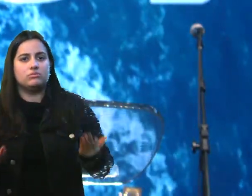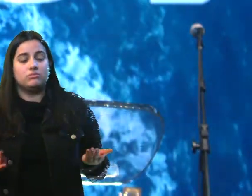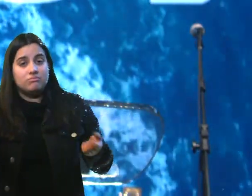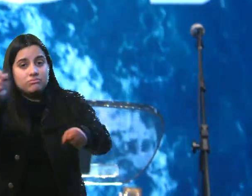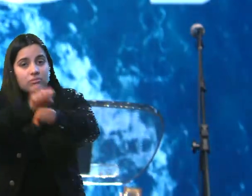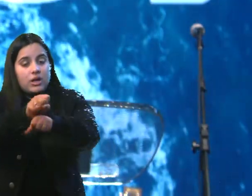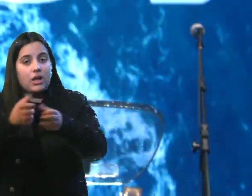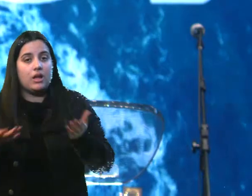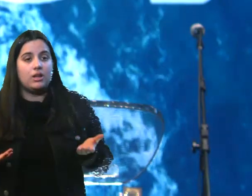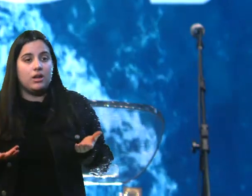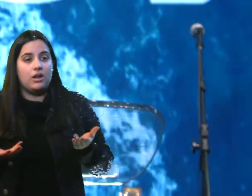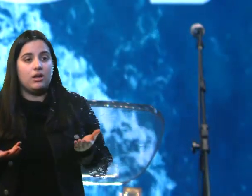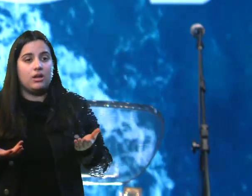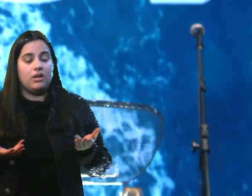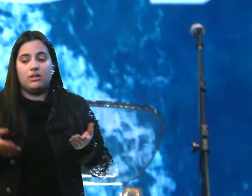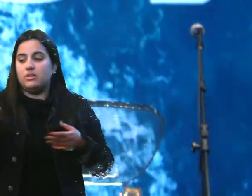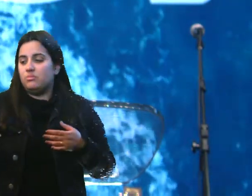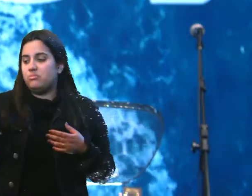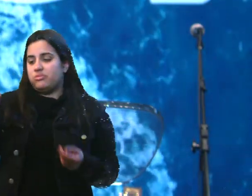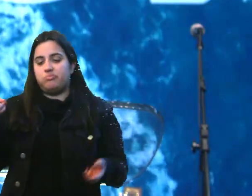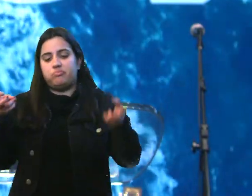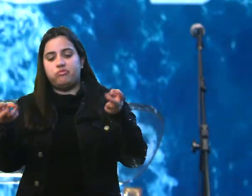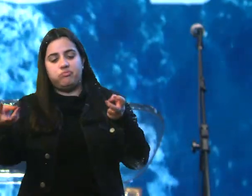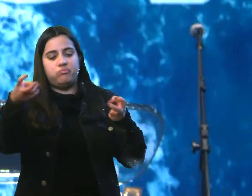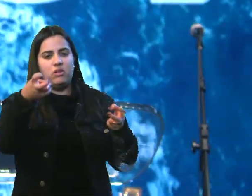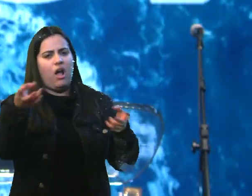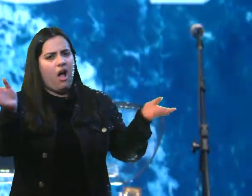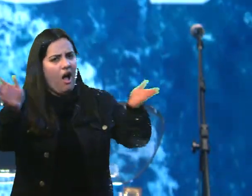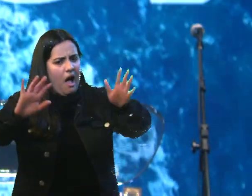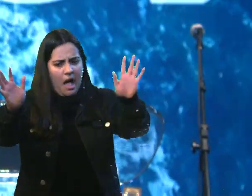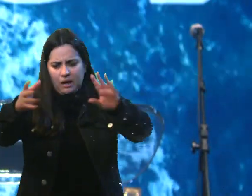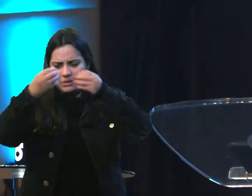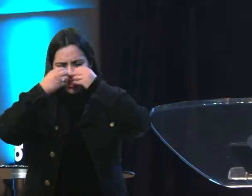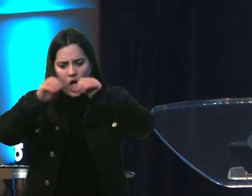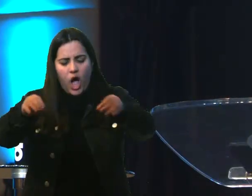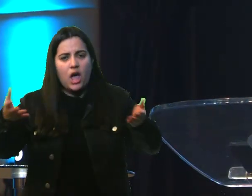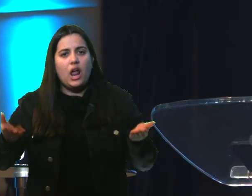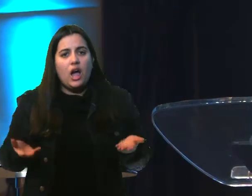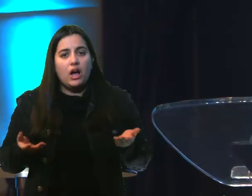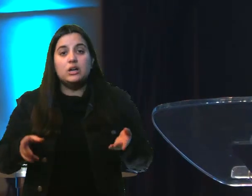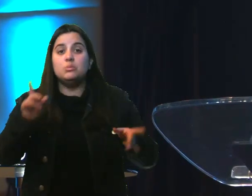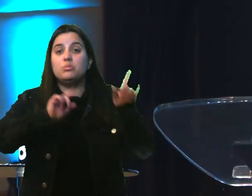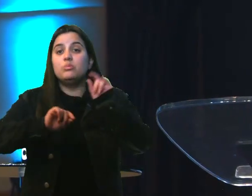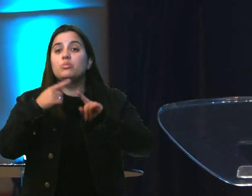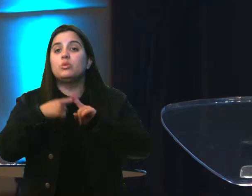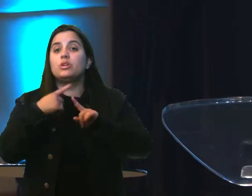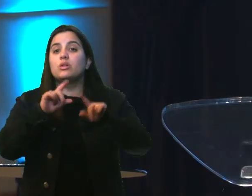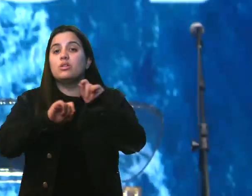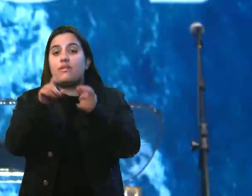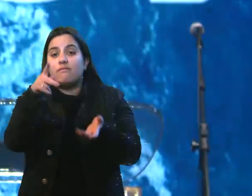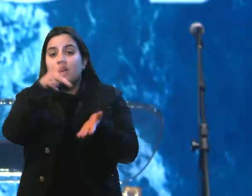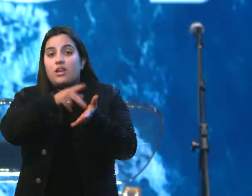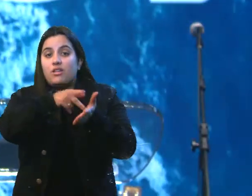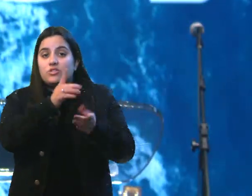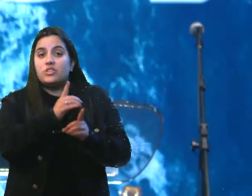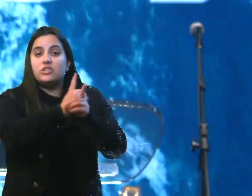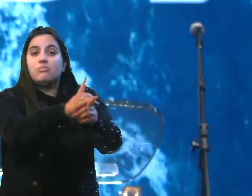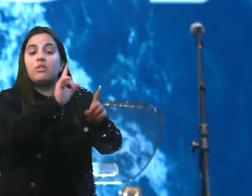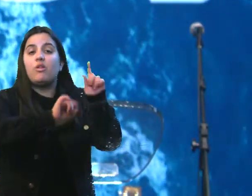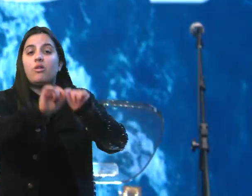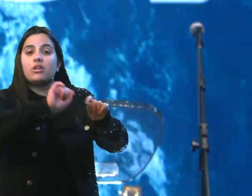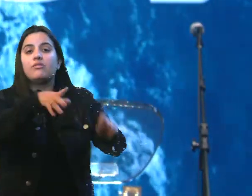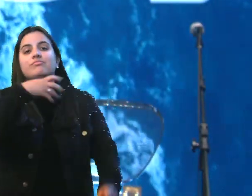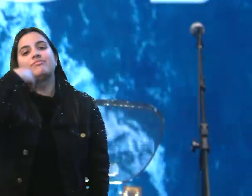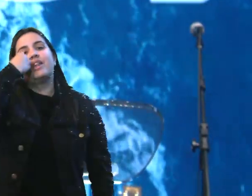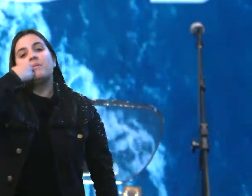Para de olhar em volta. Um verdadeiro discípulo vive aquilo que o Senhor tem